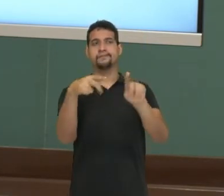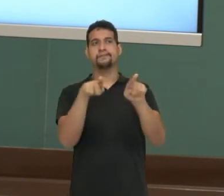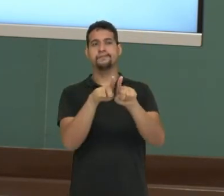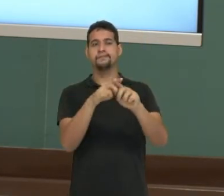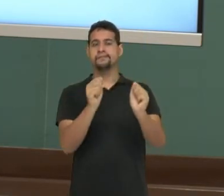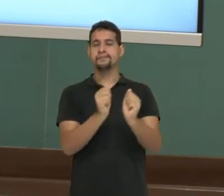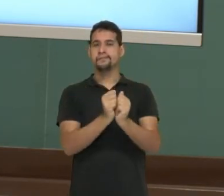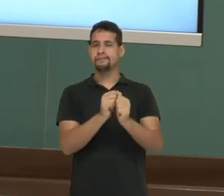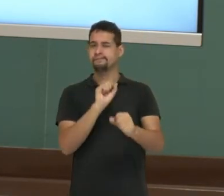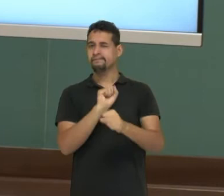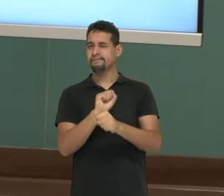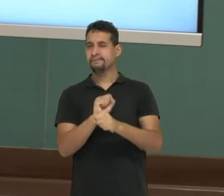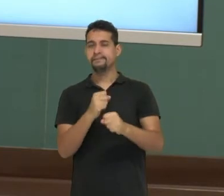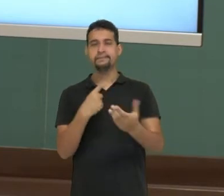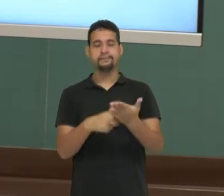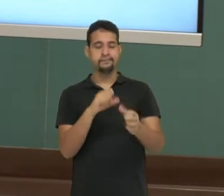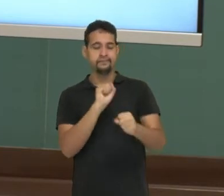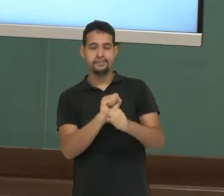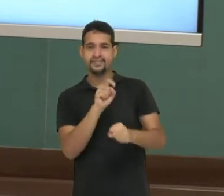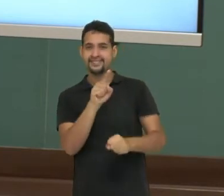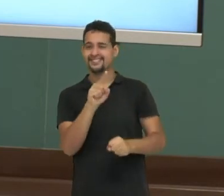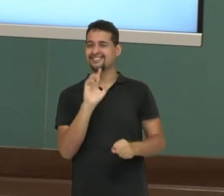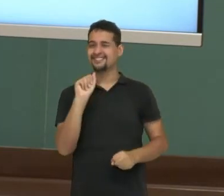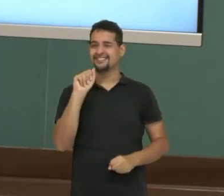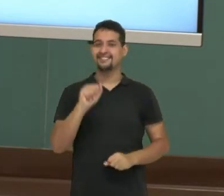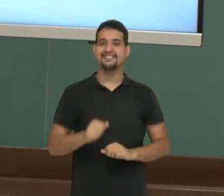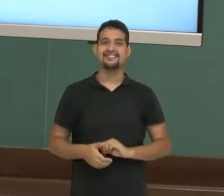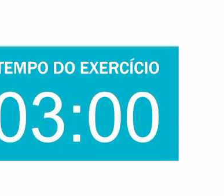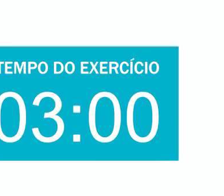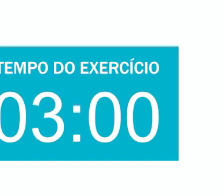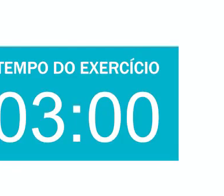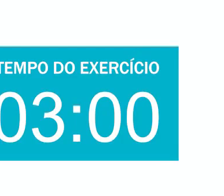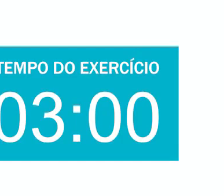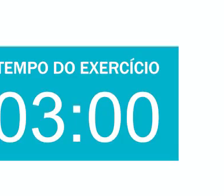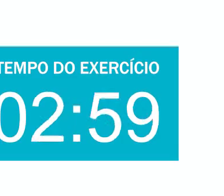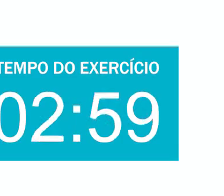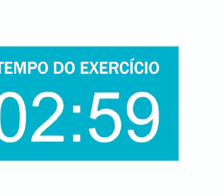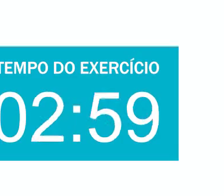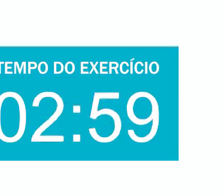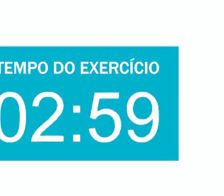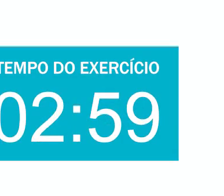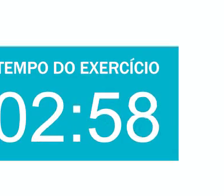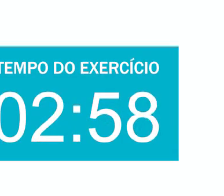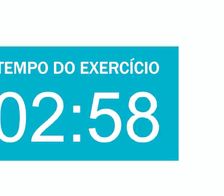Gaturro. De acordo? Espero vocês. Até daqui a pouco.